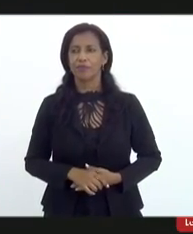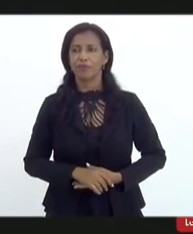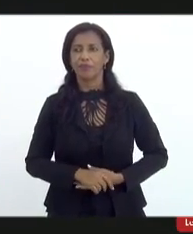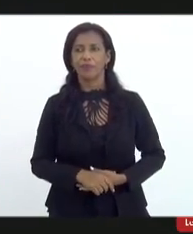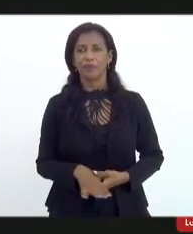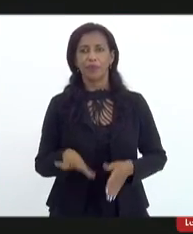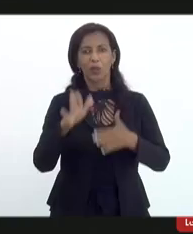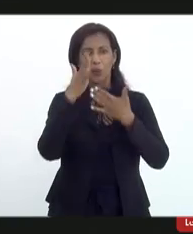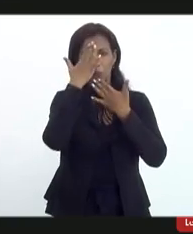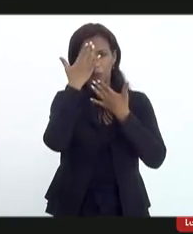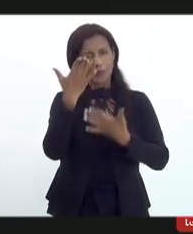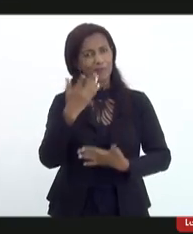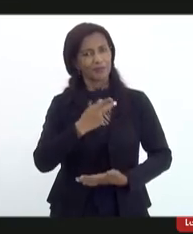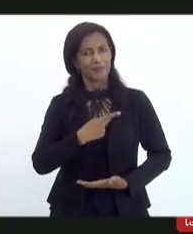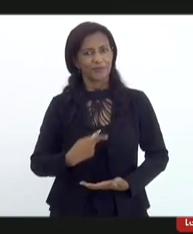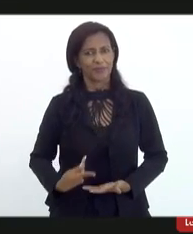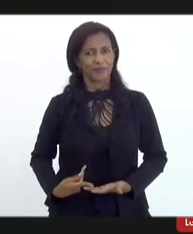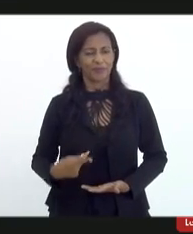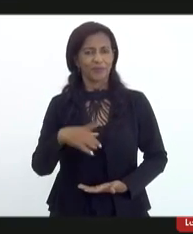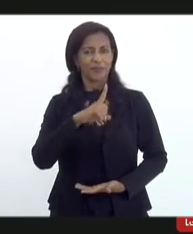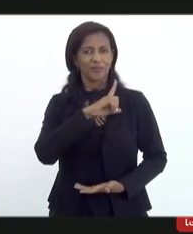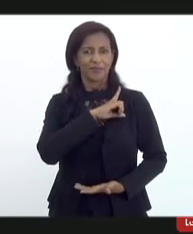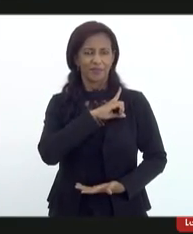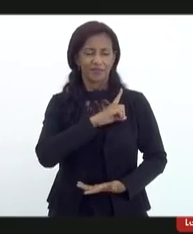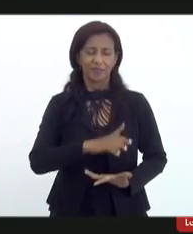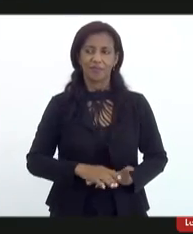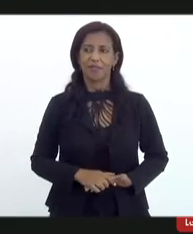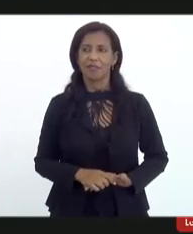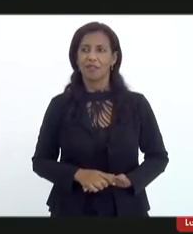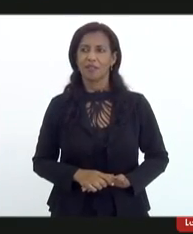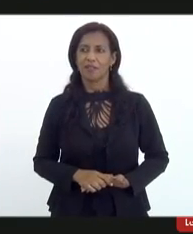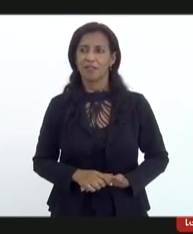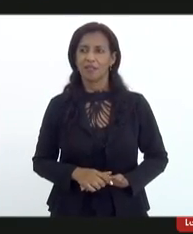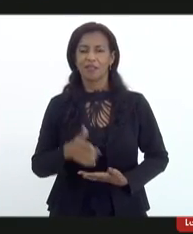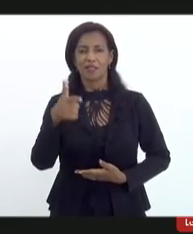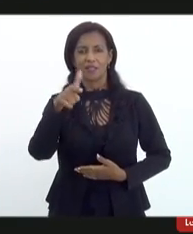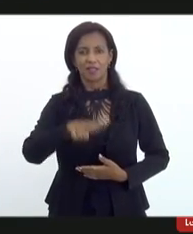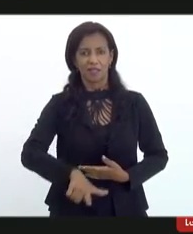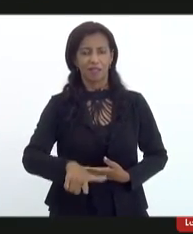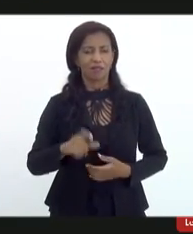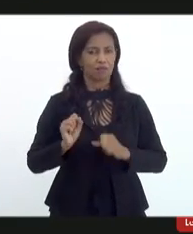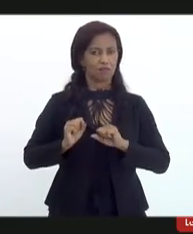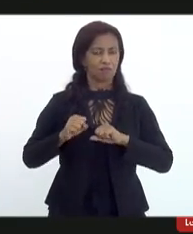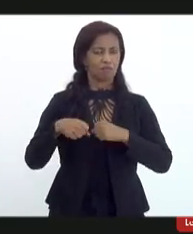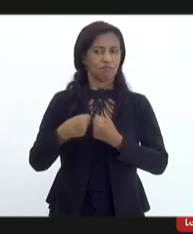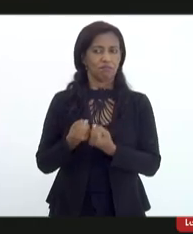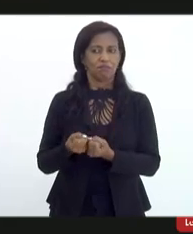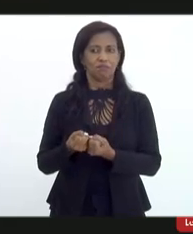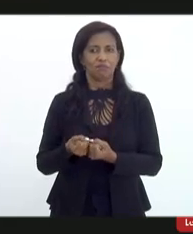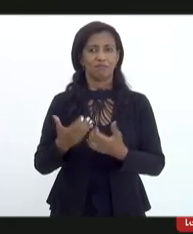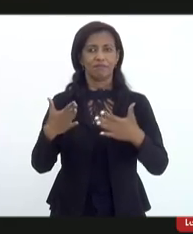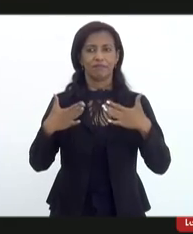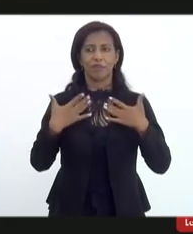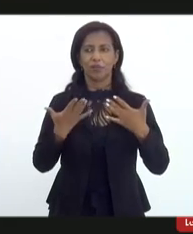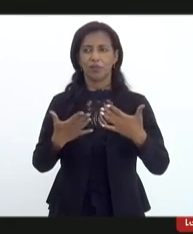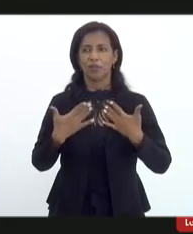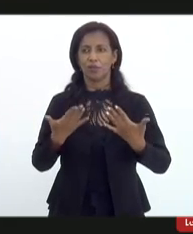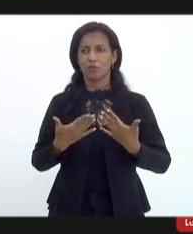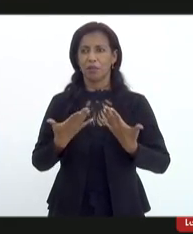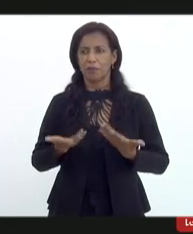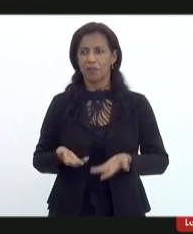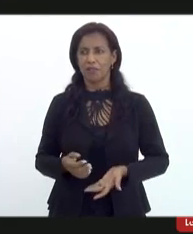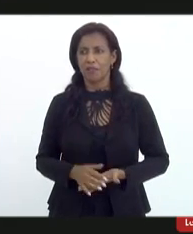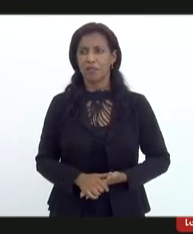Muito obrigada, presidenta. Deputada Marta Rocha, eu quero mais uma vez reforçar a minha alegria, né, em